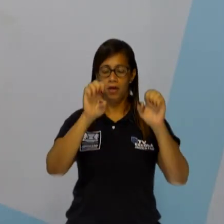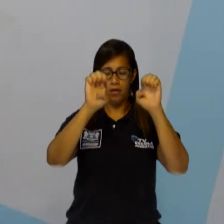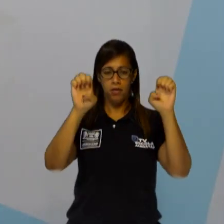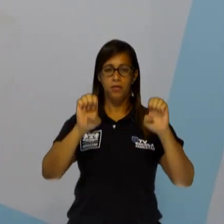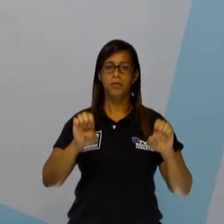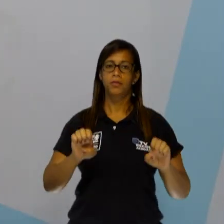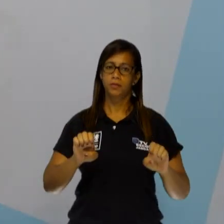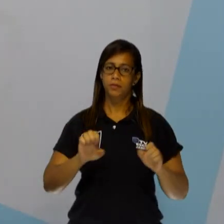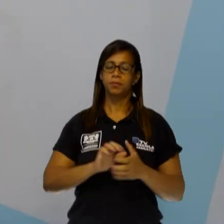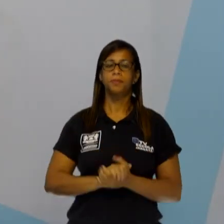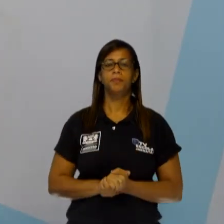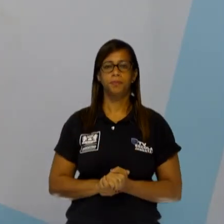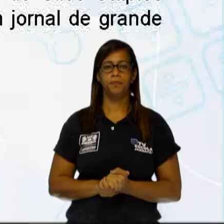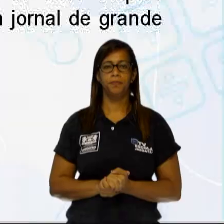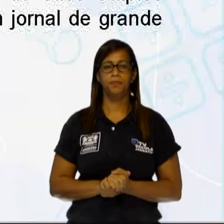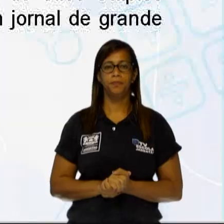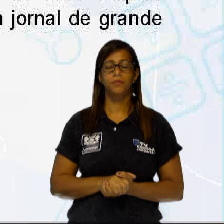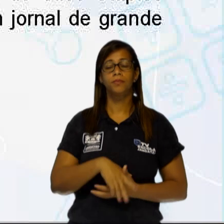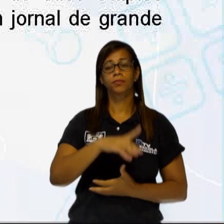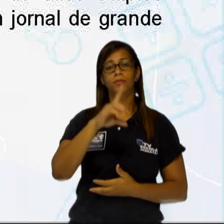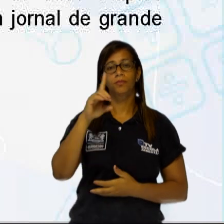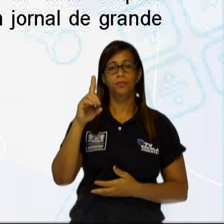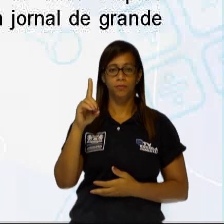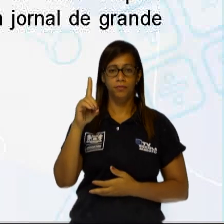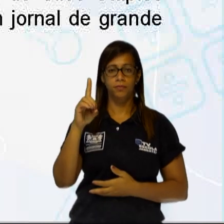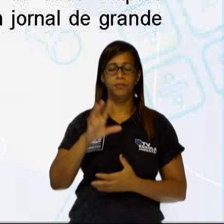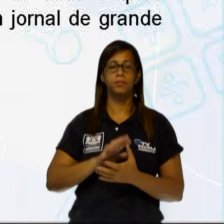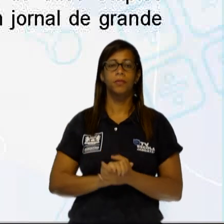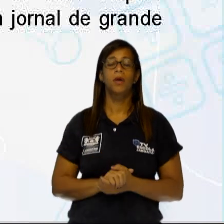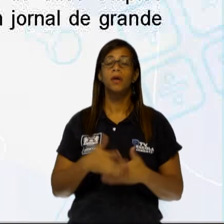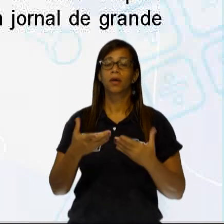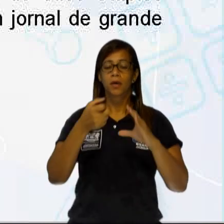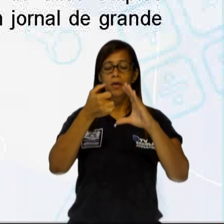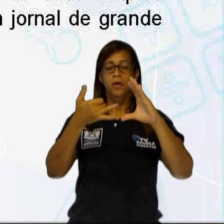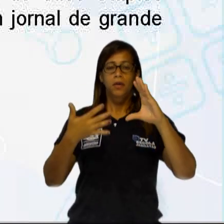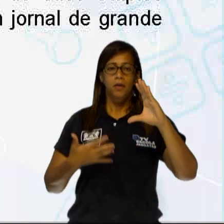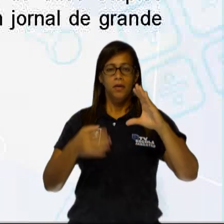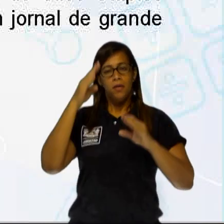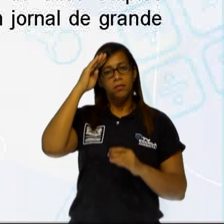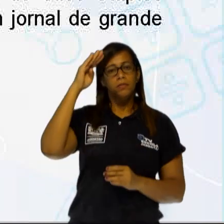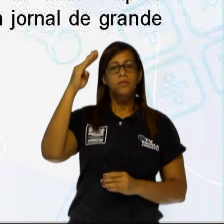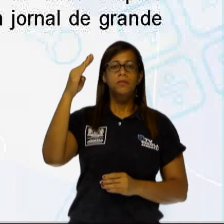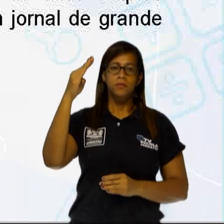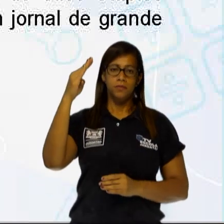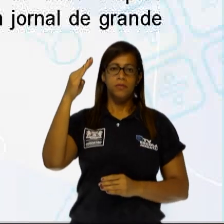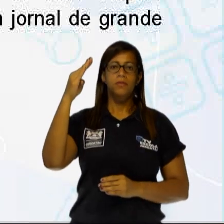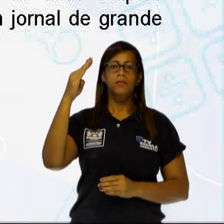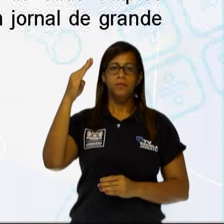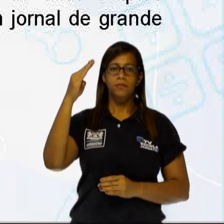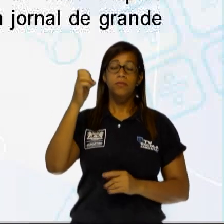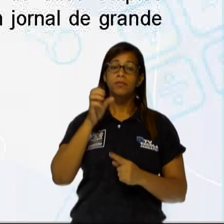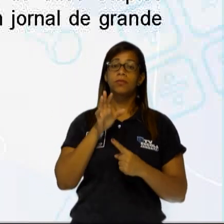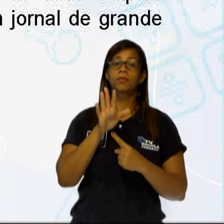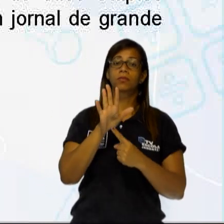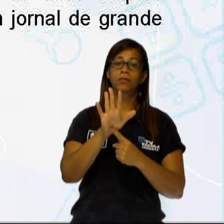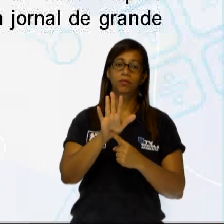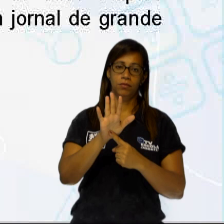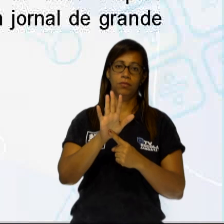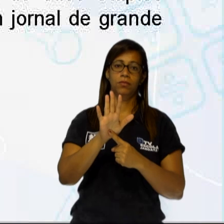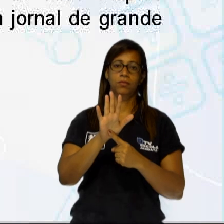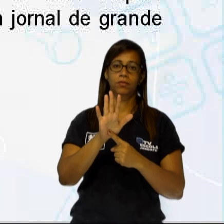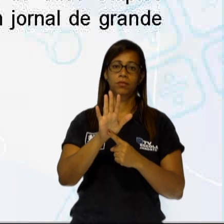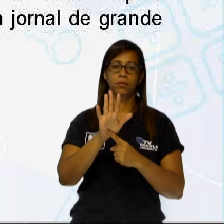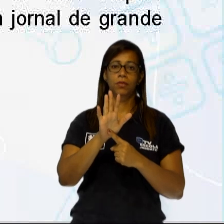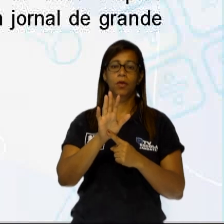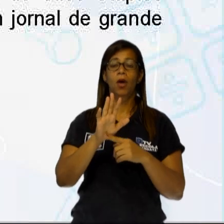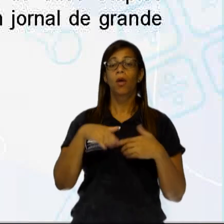aí. Vamos verificar o item D. Tendo em vista as características predominantes, é um relato por meio do